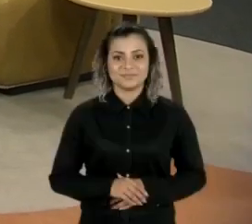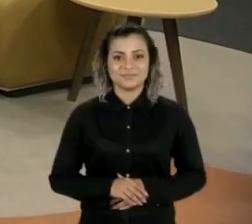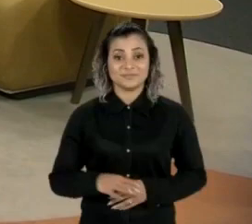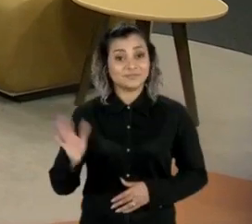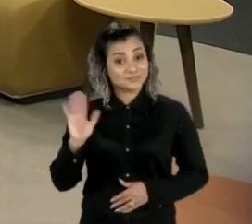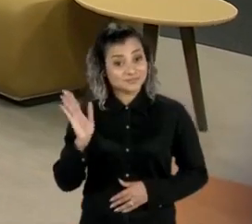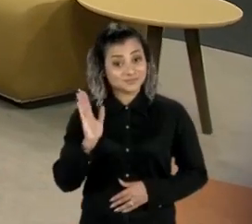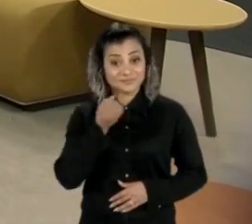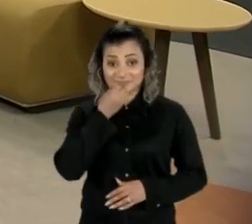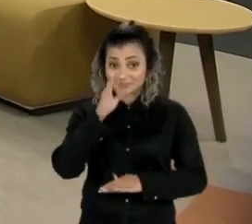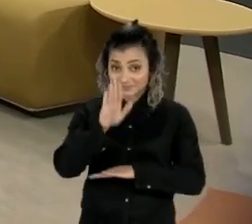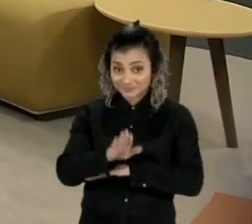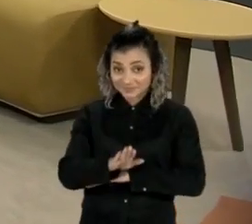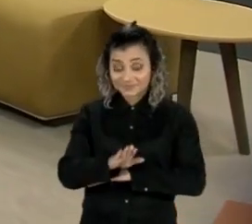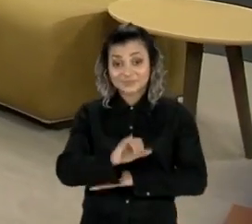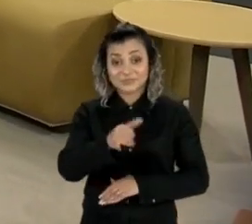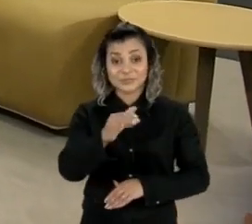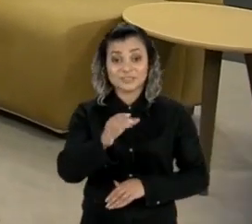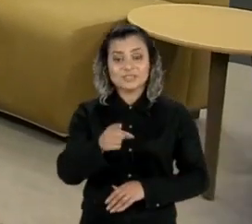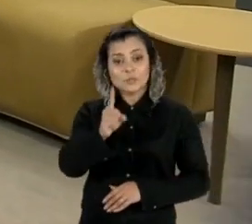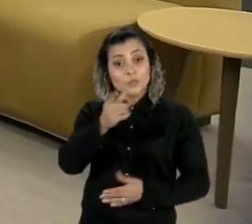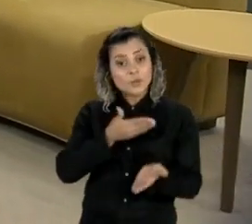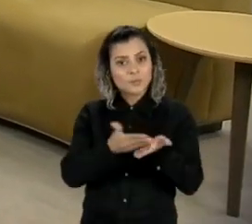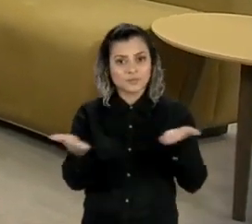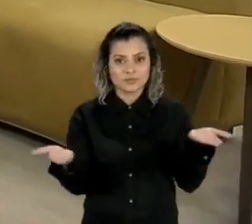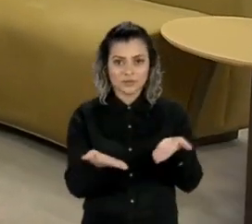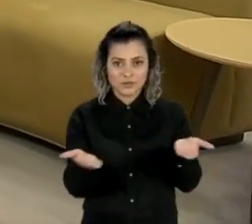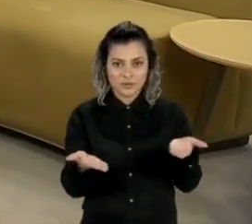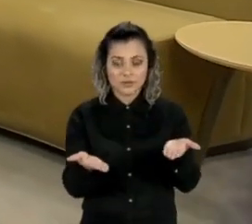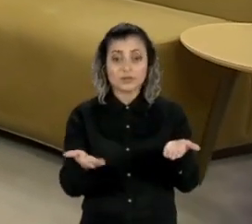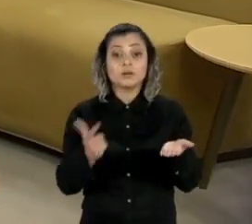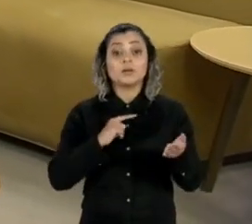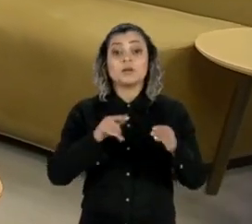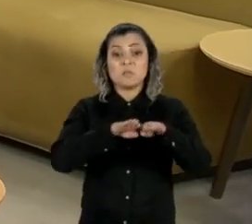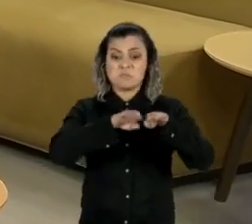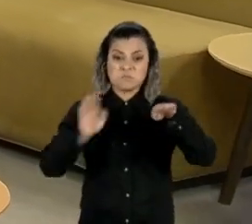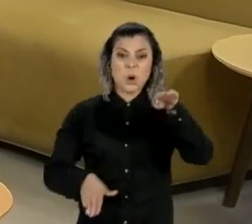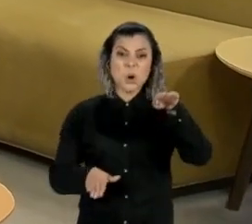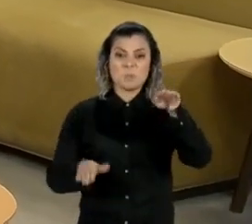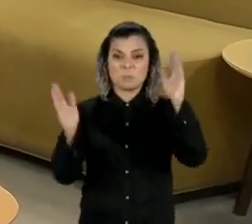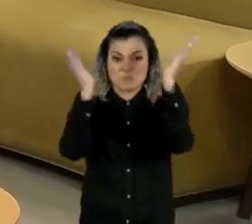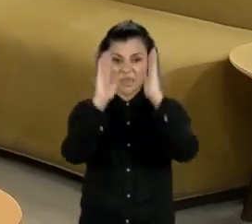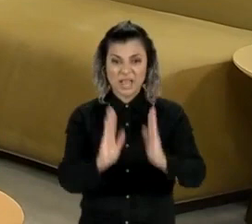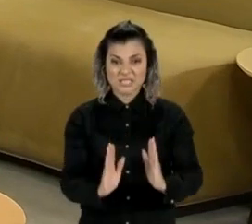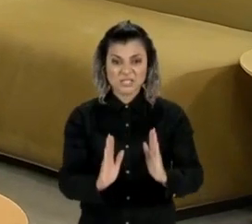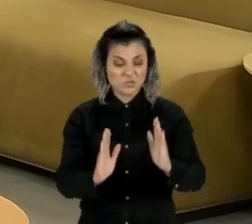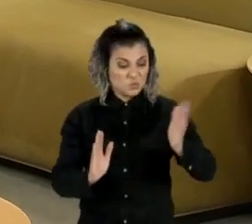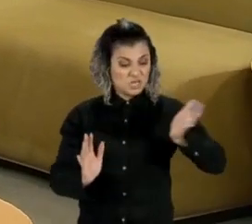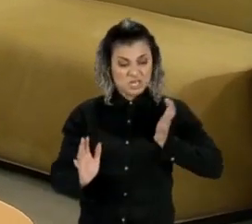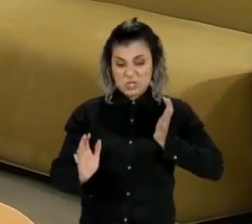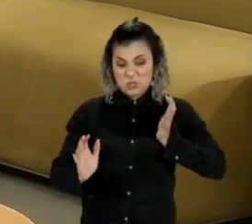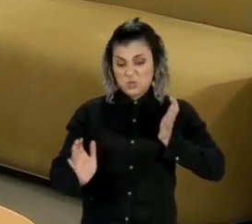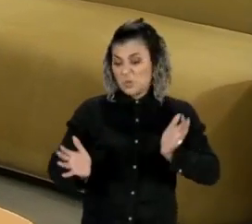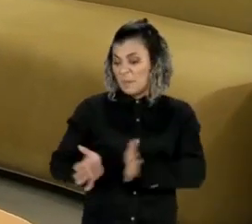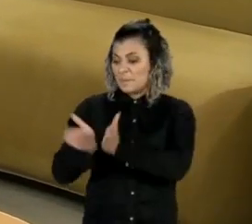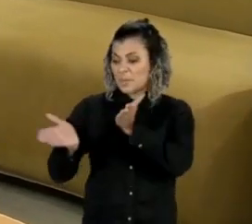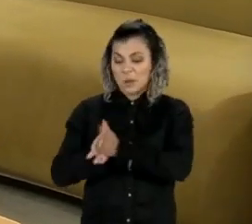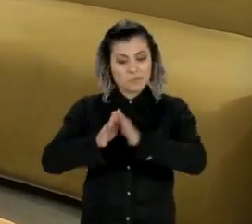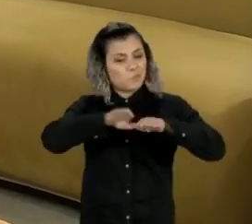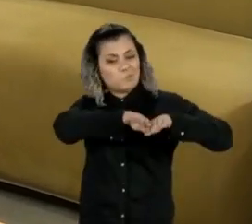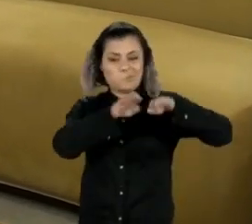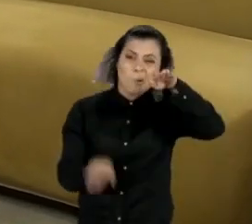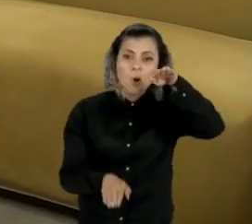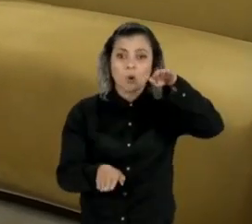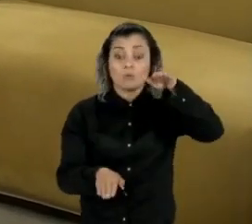Olá, boa tarde. Boa tarde. O JC1 começa agora. Cresce a desigualdade no Brasil. A renda dos mais ricos teve alta